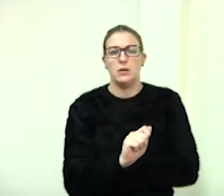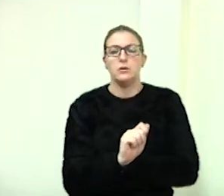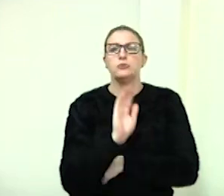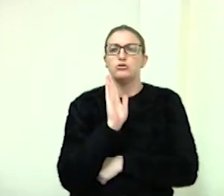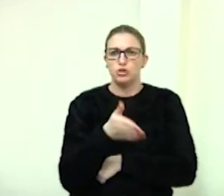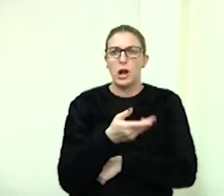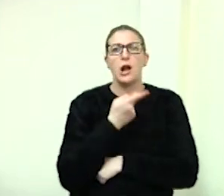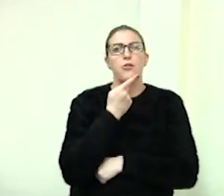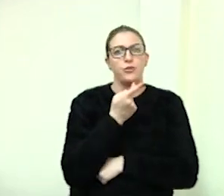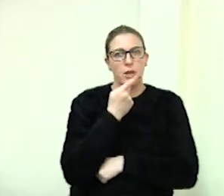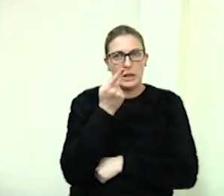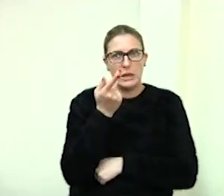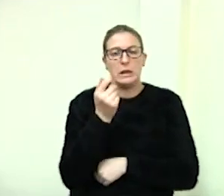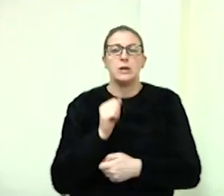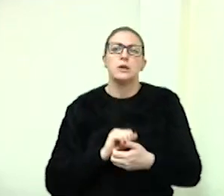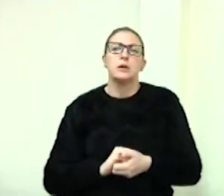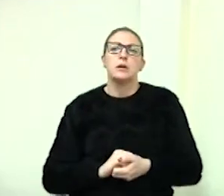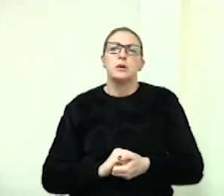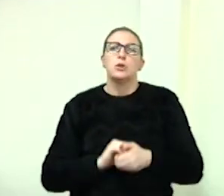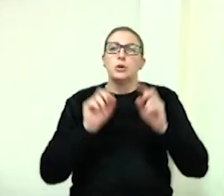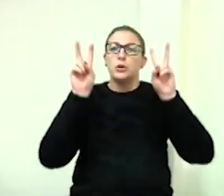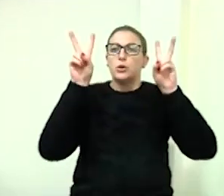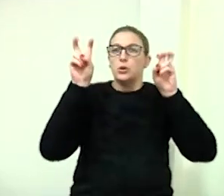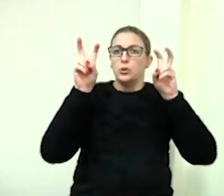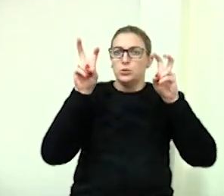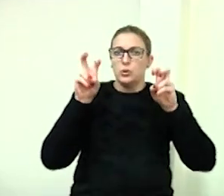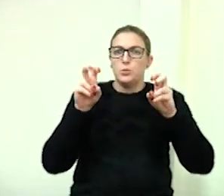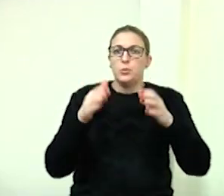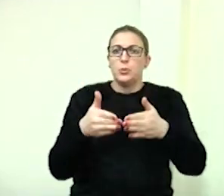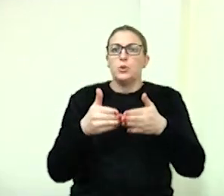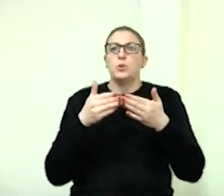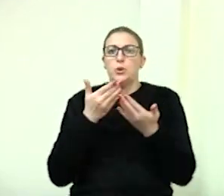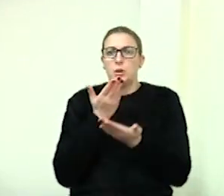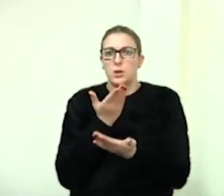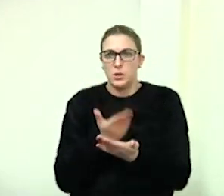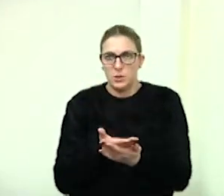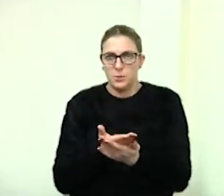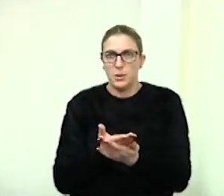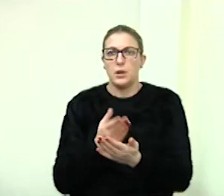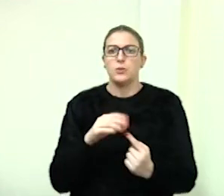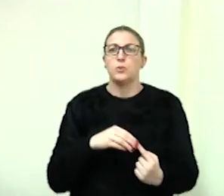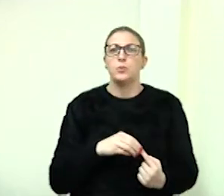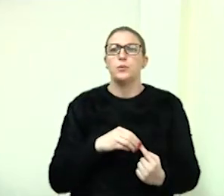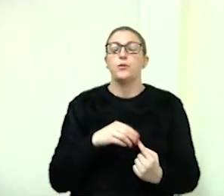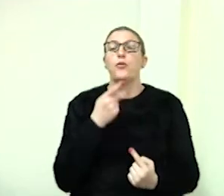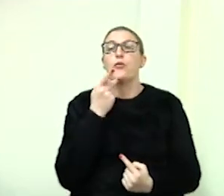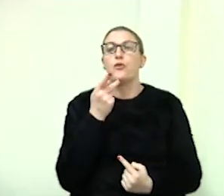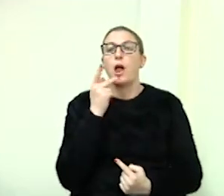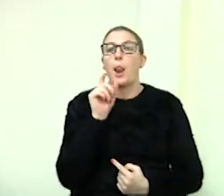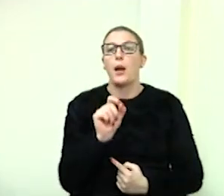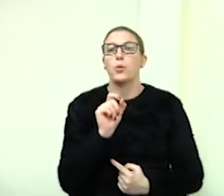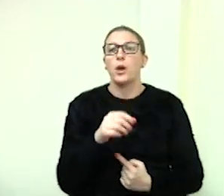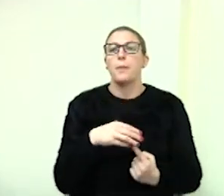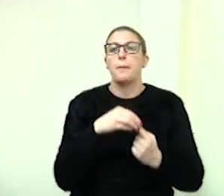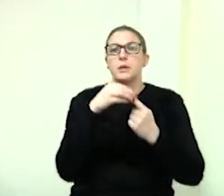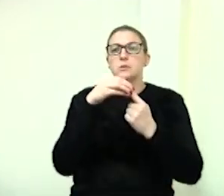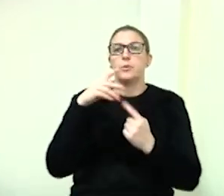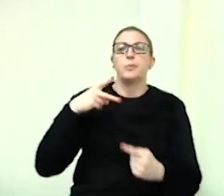requerimentos, digo para os senhores, principalmente ao vereador Claudio Mírio Araújo, que é um requerimento novo, do qual veio para esta casa,